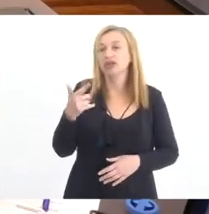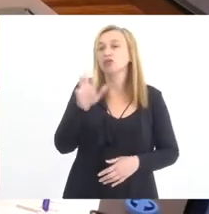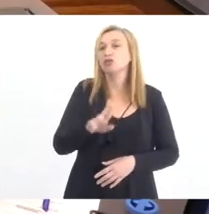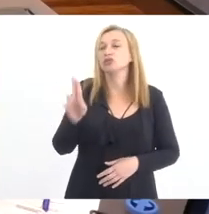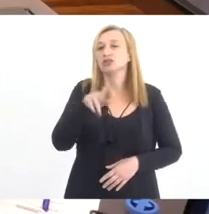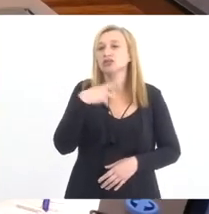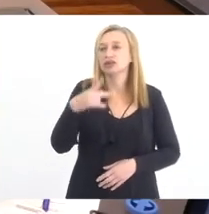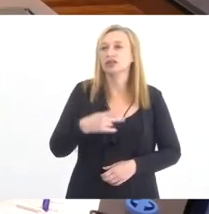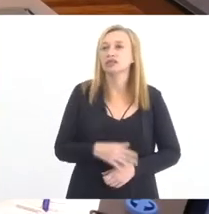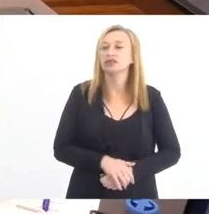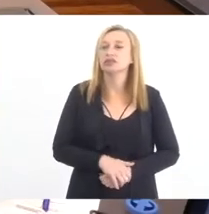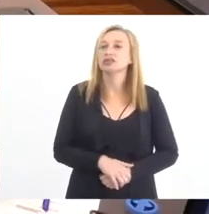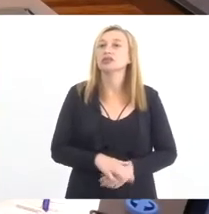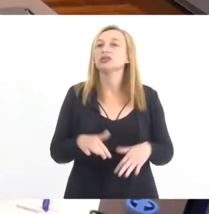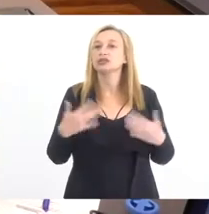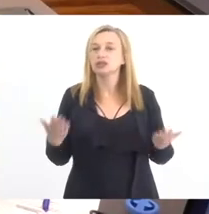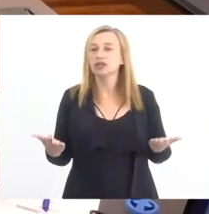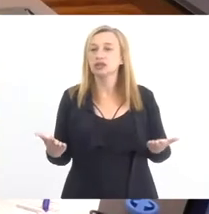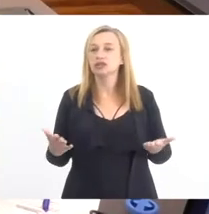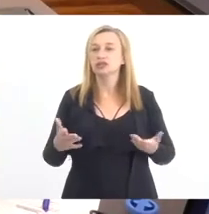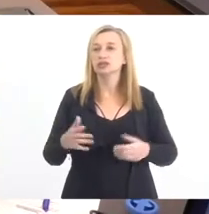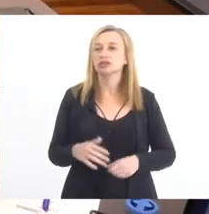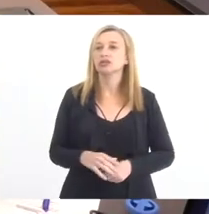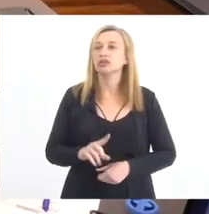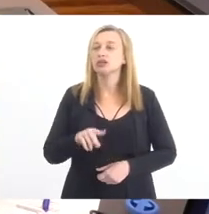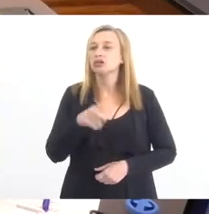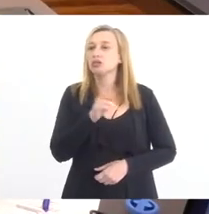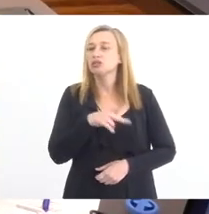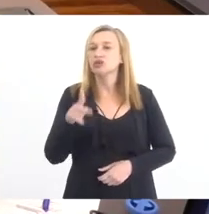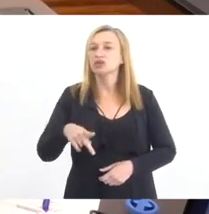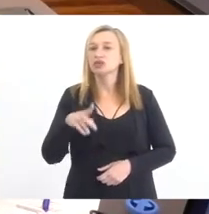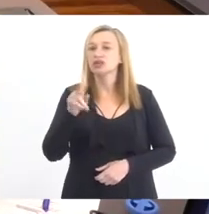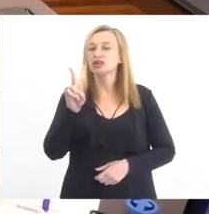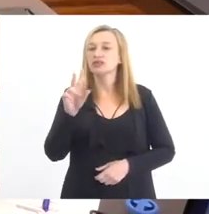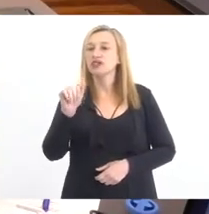palavra. Então, vou passar agora para a professora Vânia.